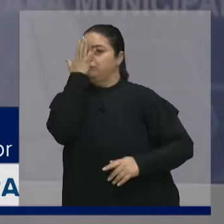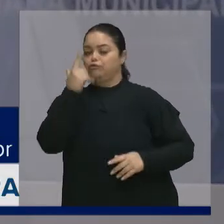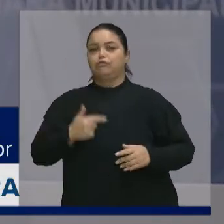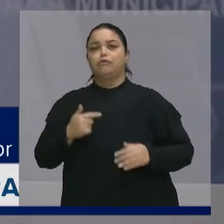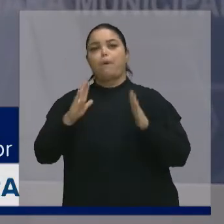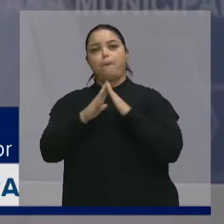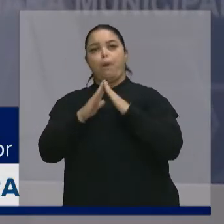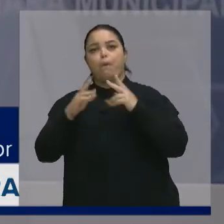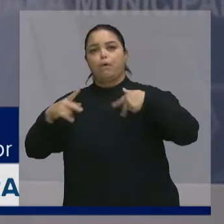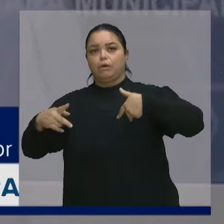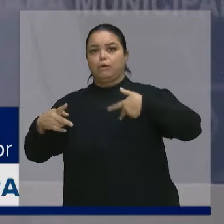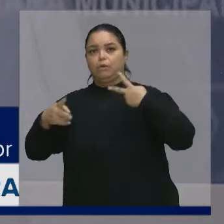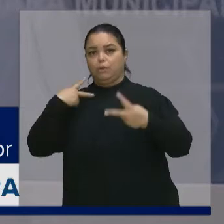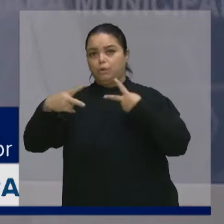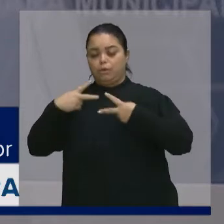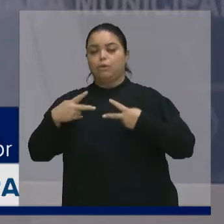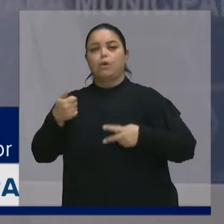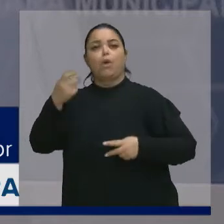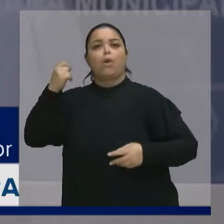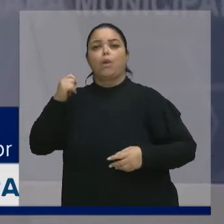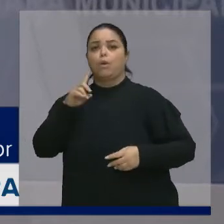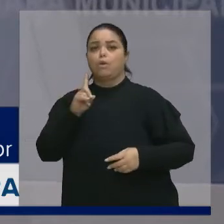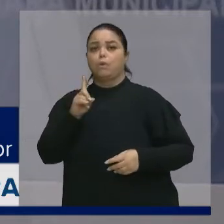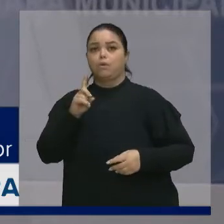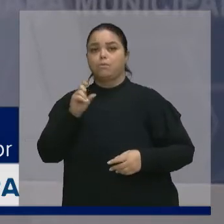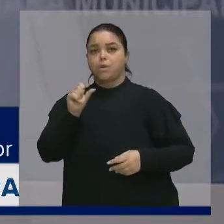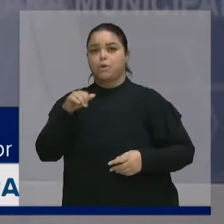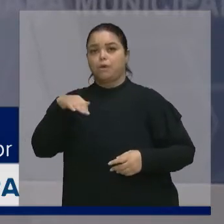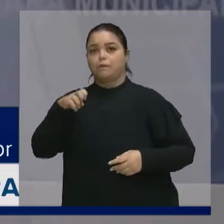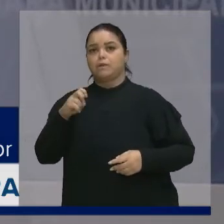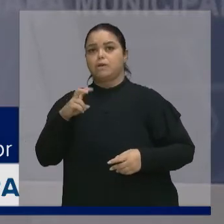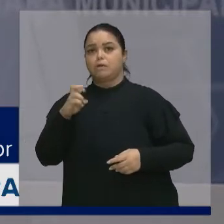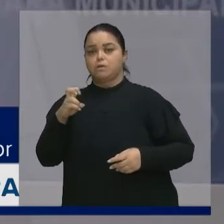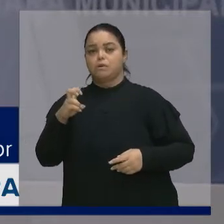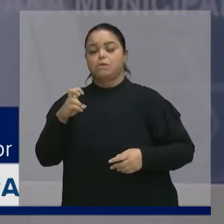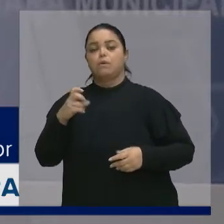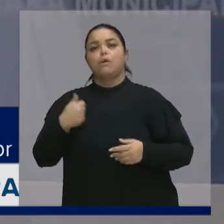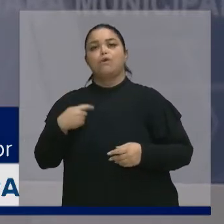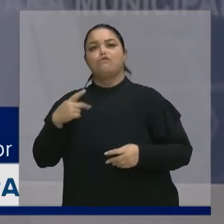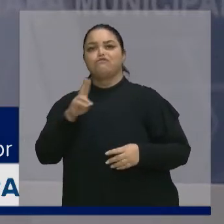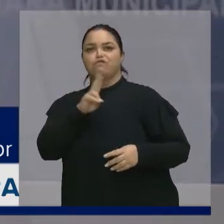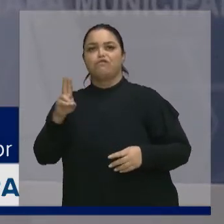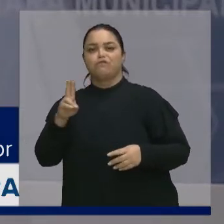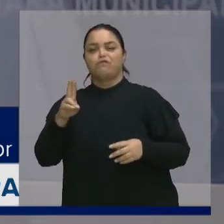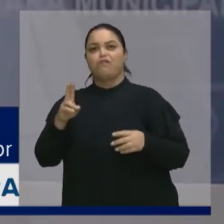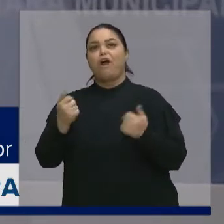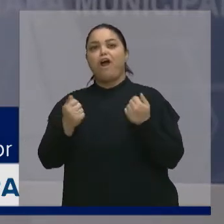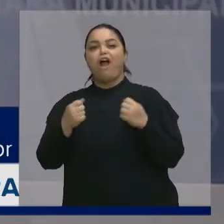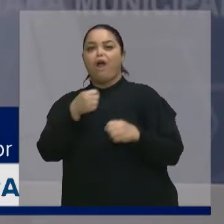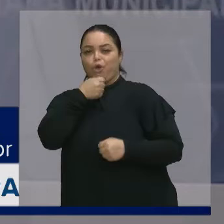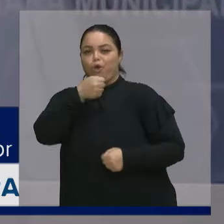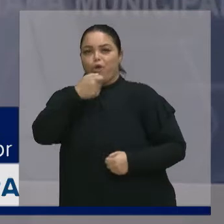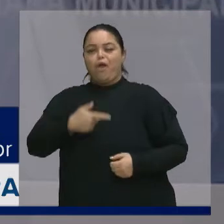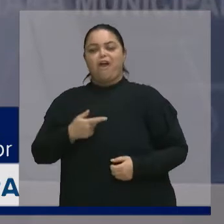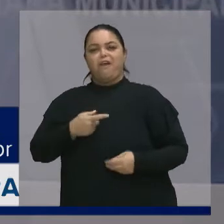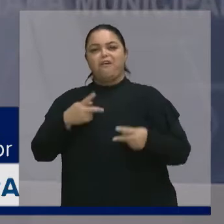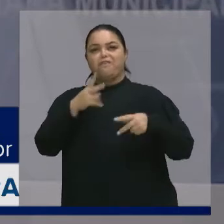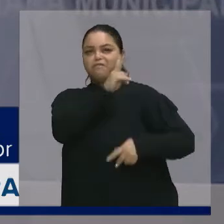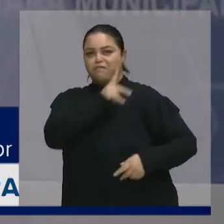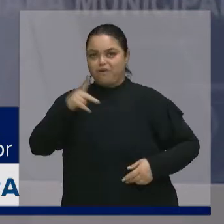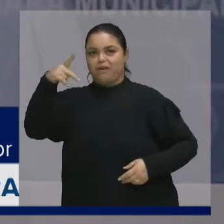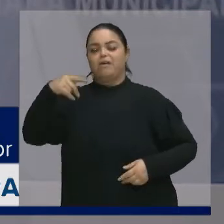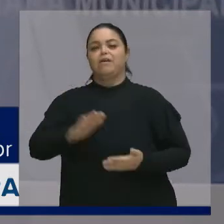em São José dos Campos desde 95. É um dos principais nomes do telejornalismo do Vale do Paraíba.